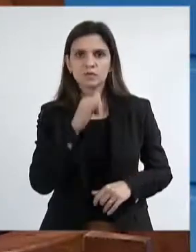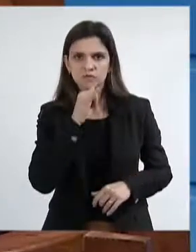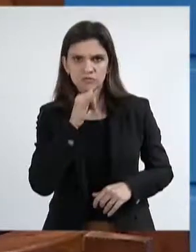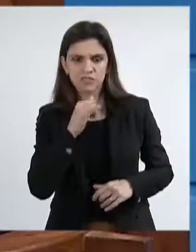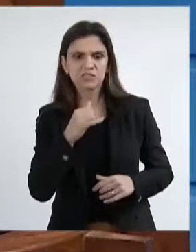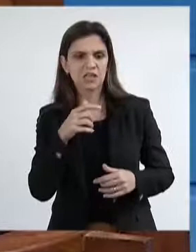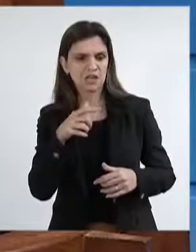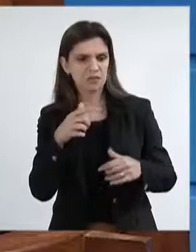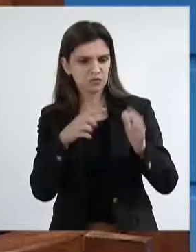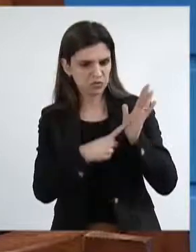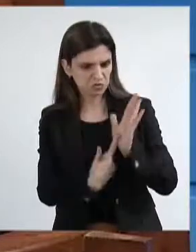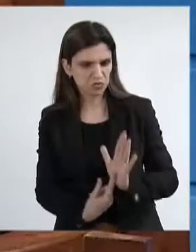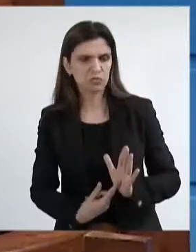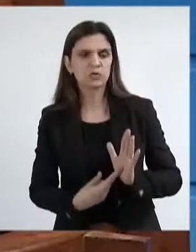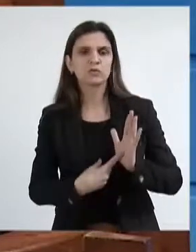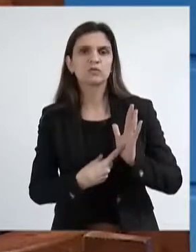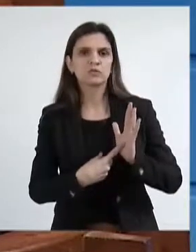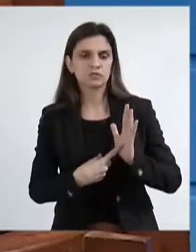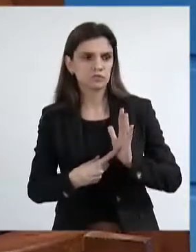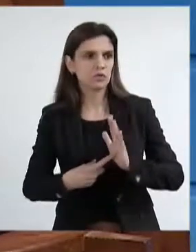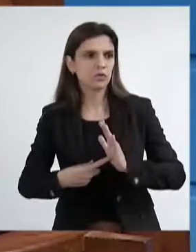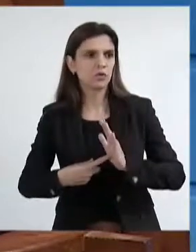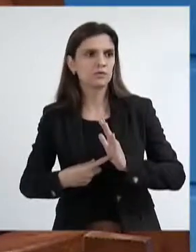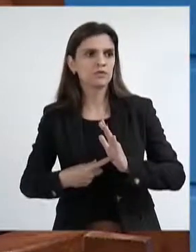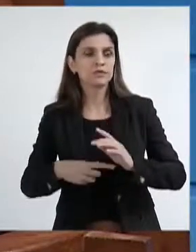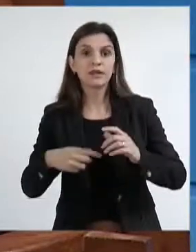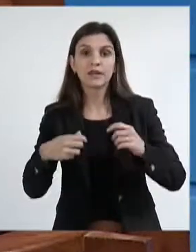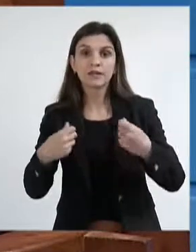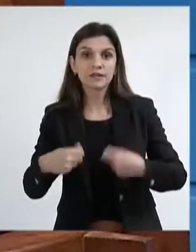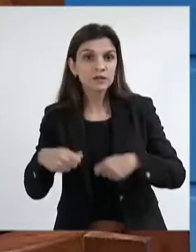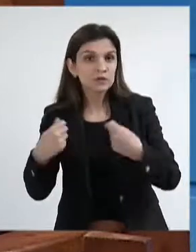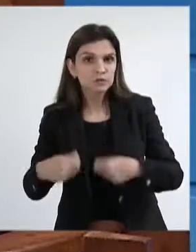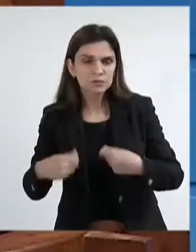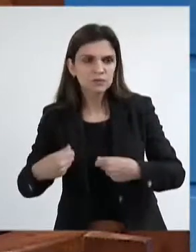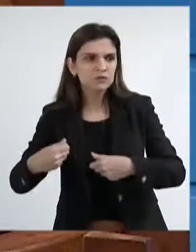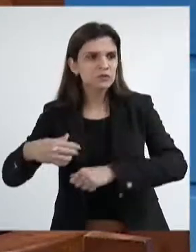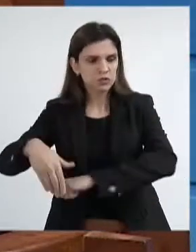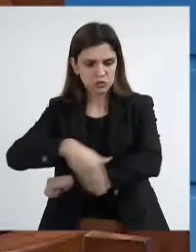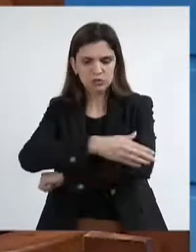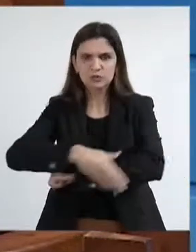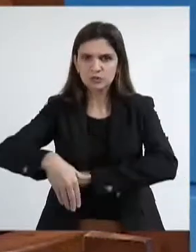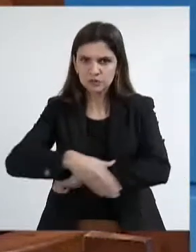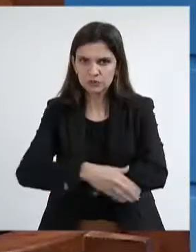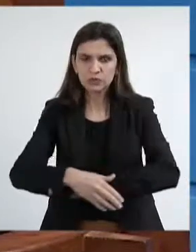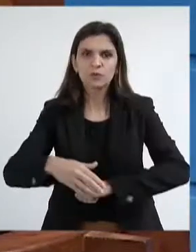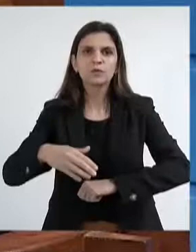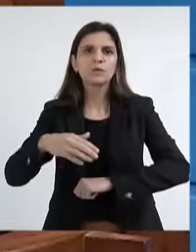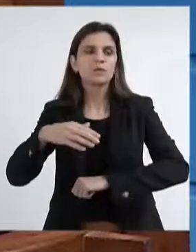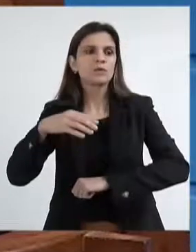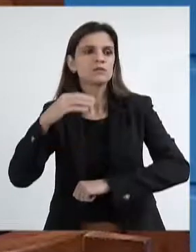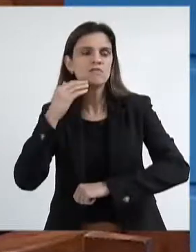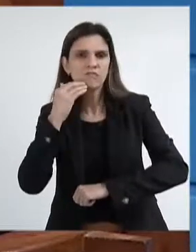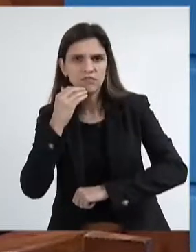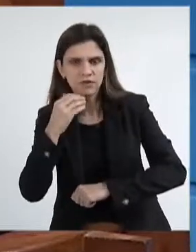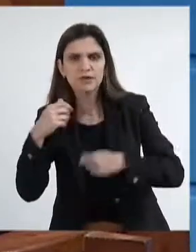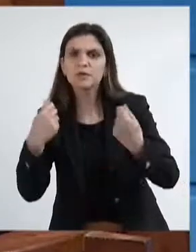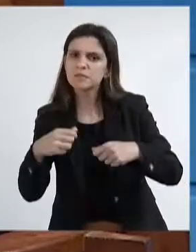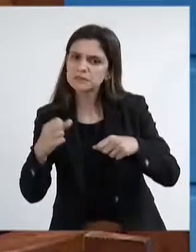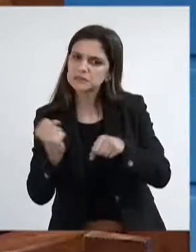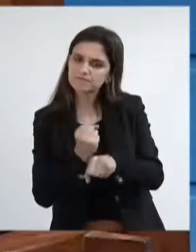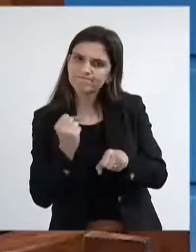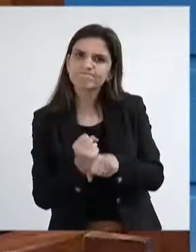falando do recapeamento, da necessidade de cuidado com as vias públicas em Dourados.